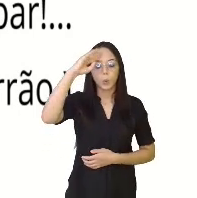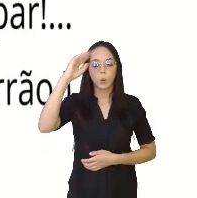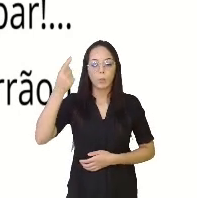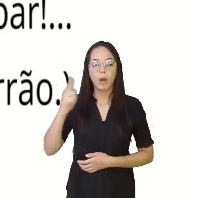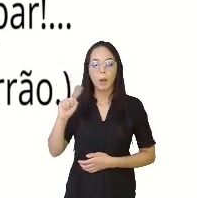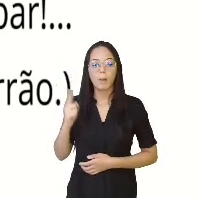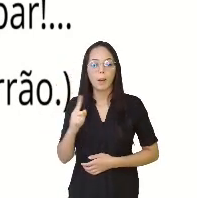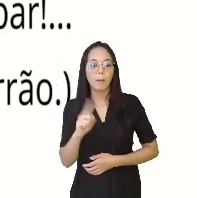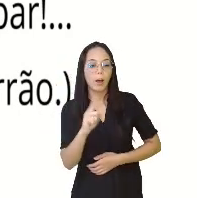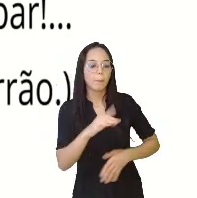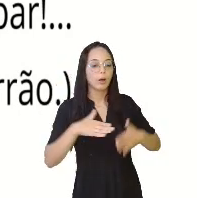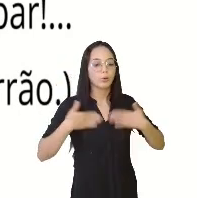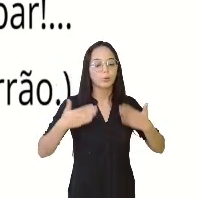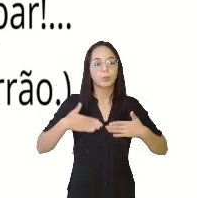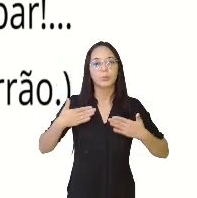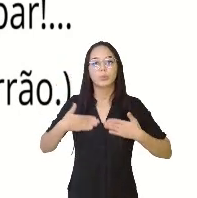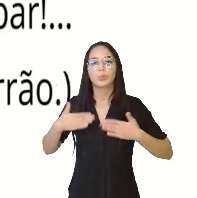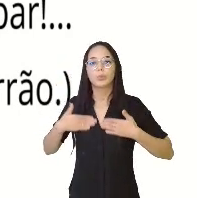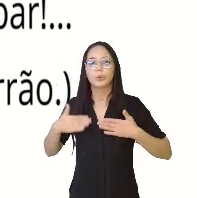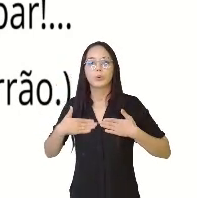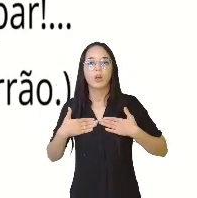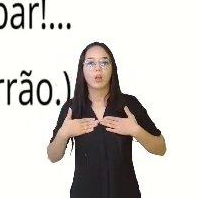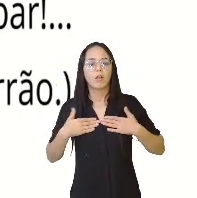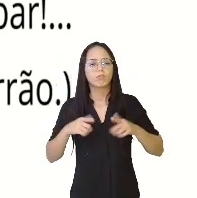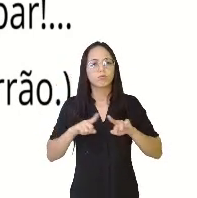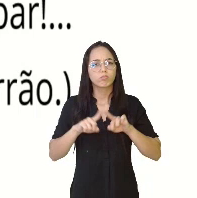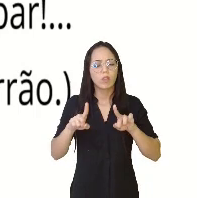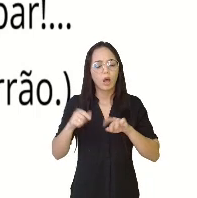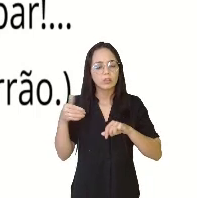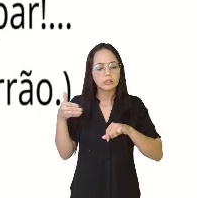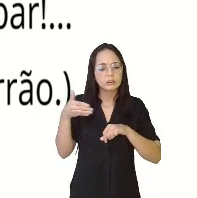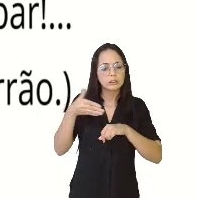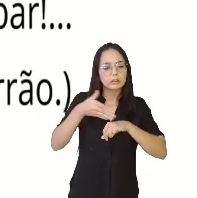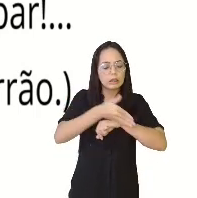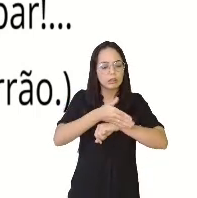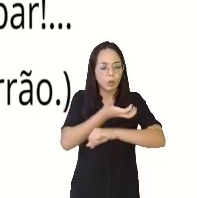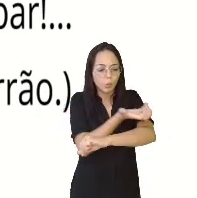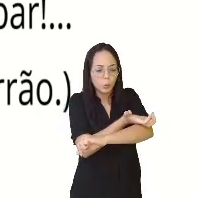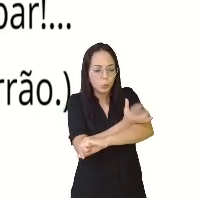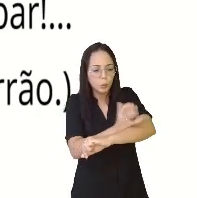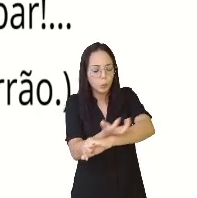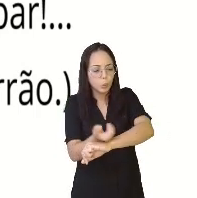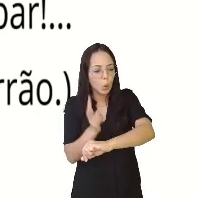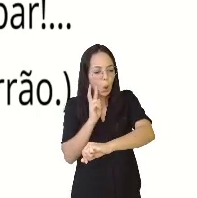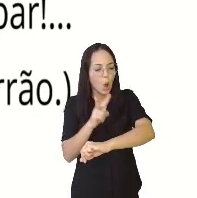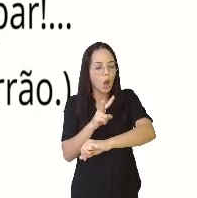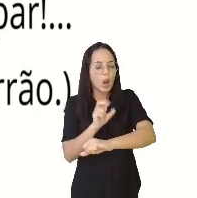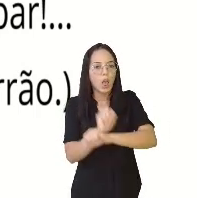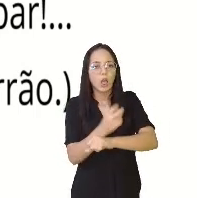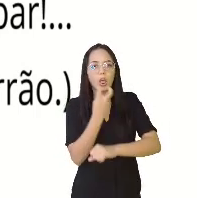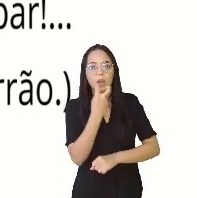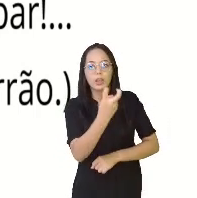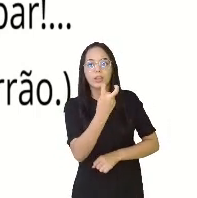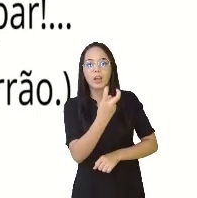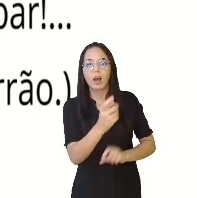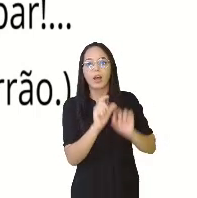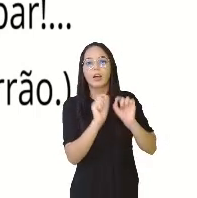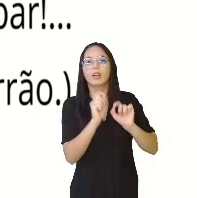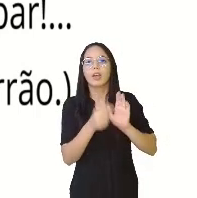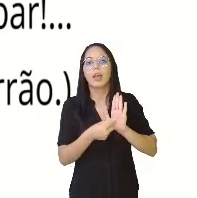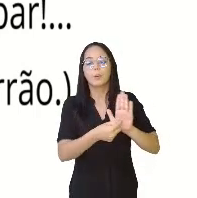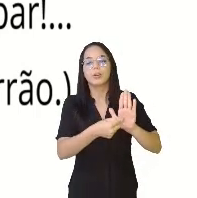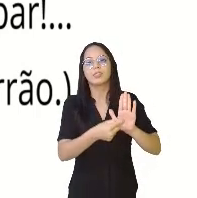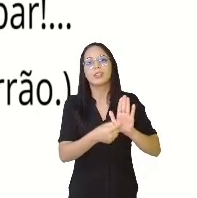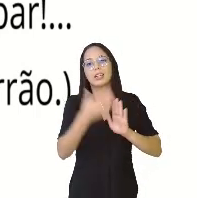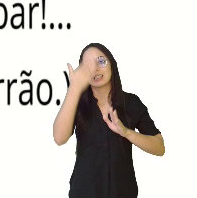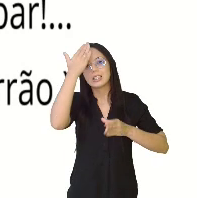assobiando alegremente, carregando ancinho em regador. Entra na horta, para e grita. Então, quem vai representar o coronel aí já